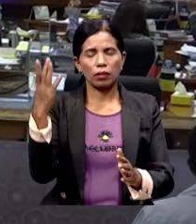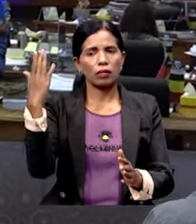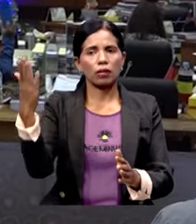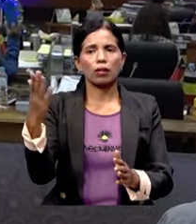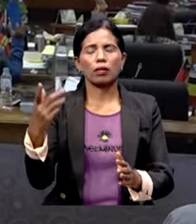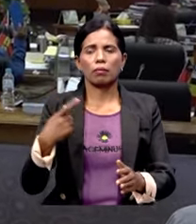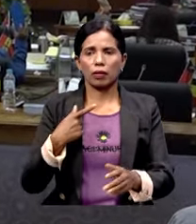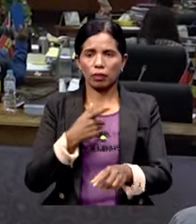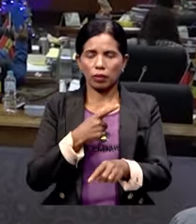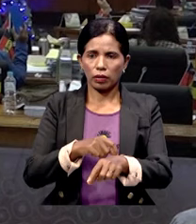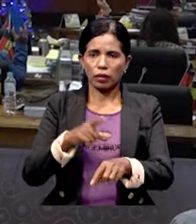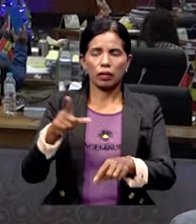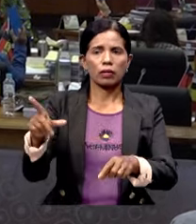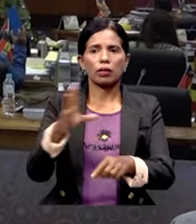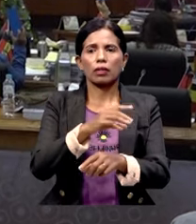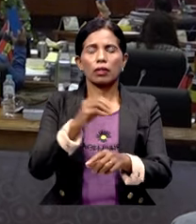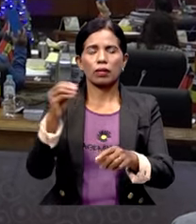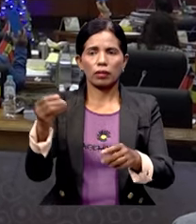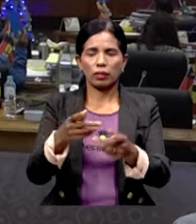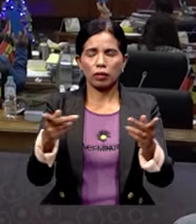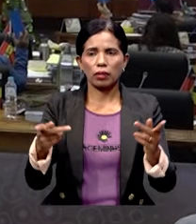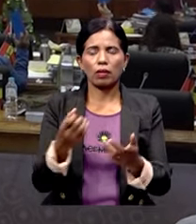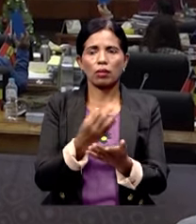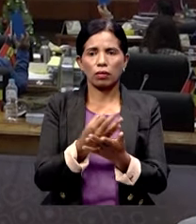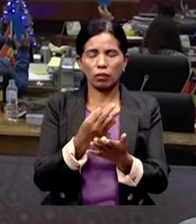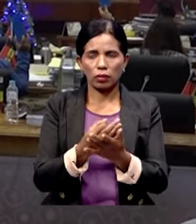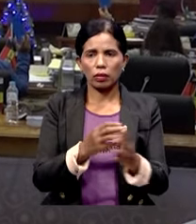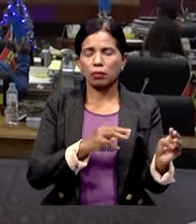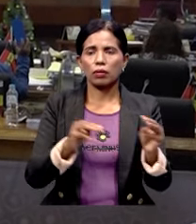sessão plenária extraordinária e a nebe subsídio aquisição ba